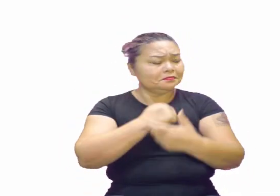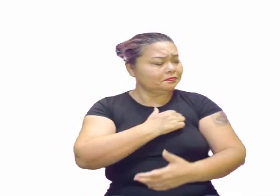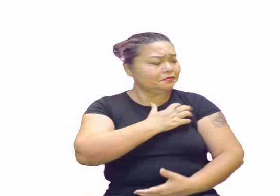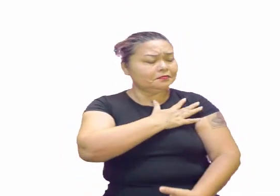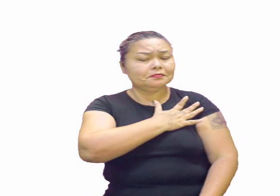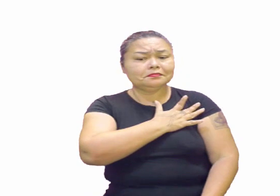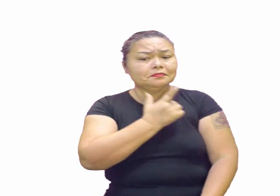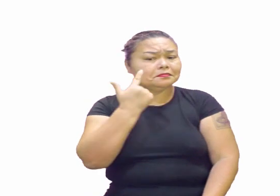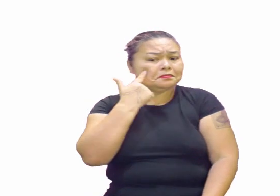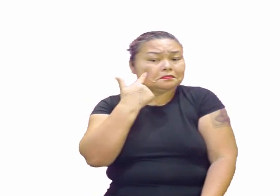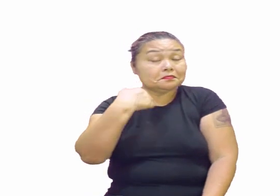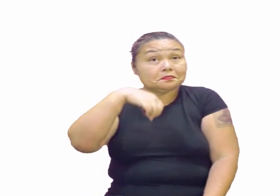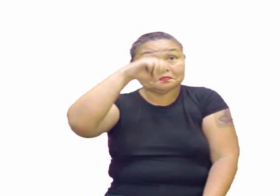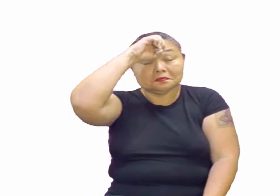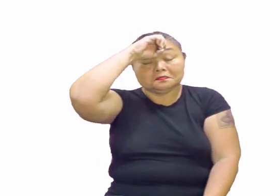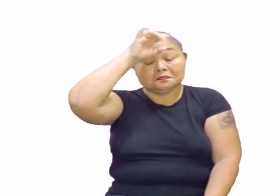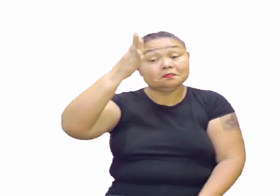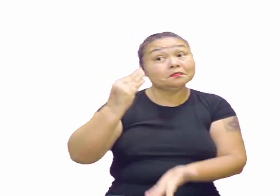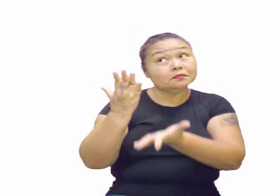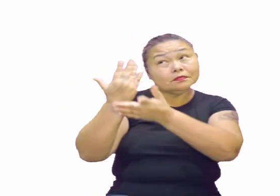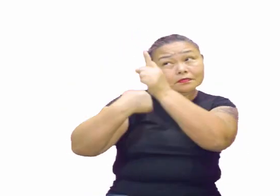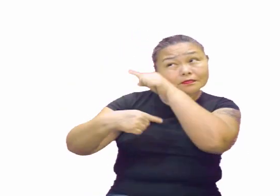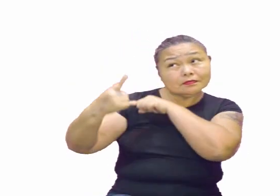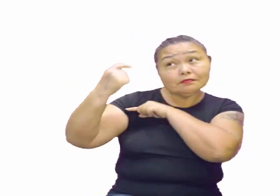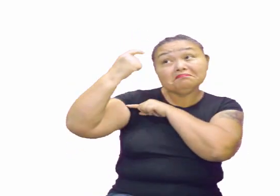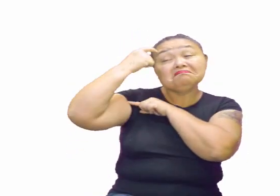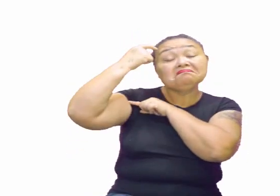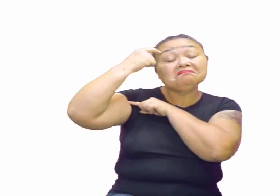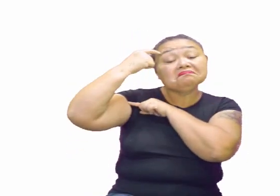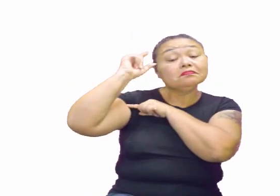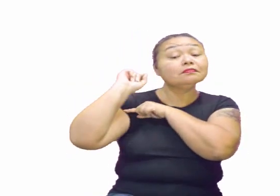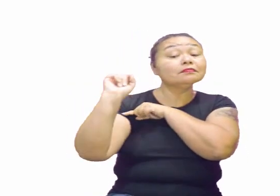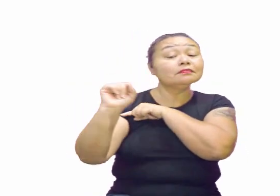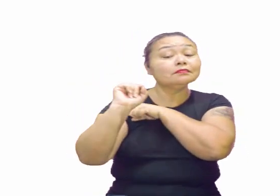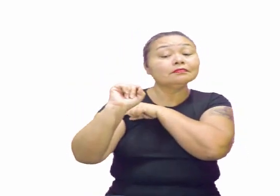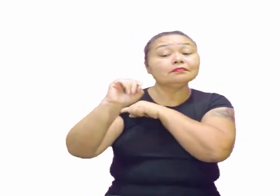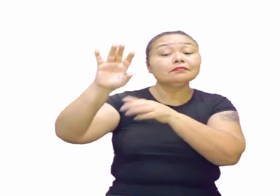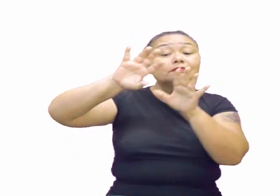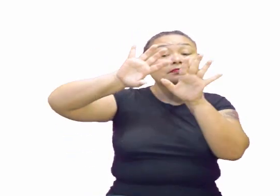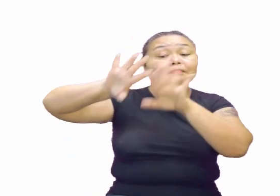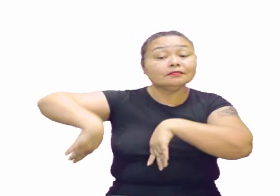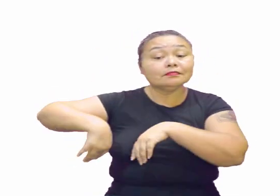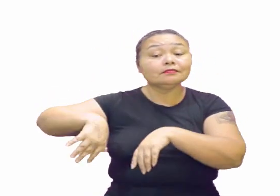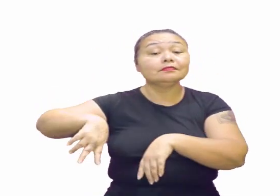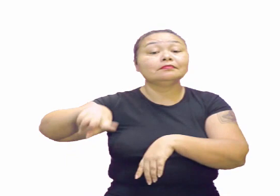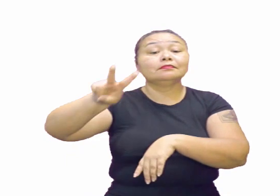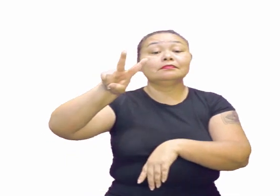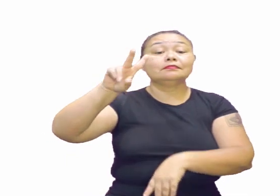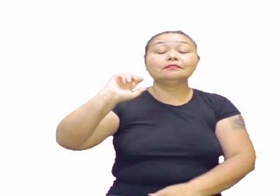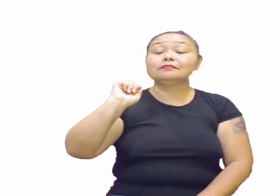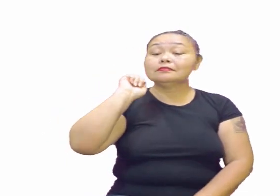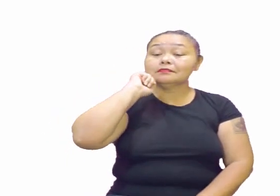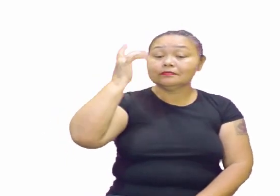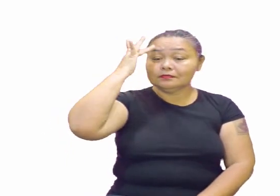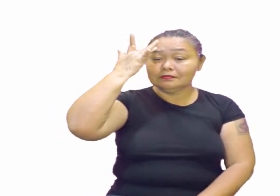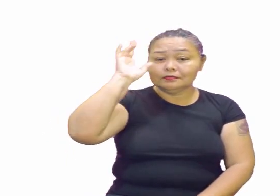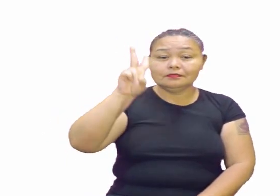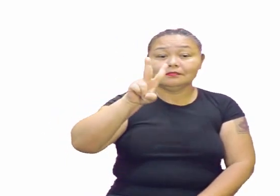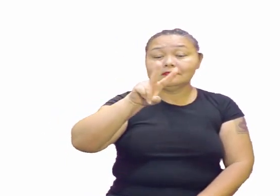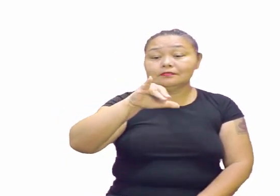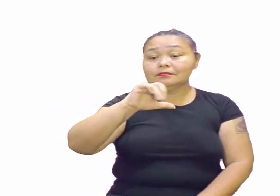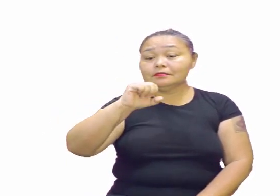militares. A princípio, se pensou que era para derrubar o Visconde, que estava